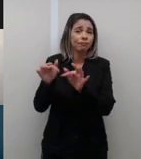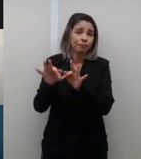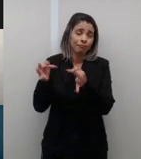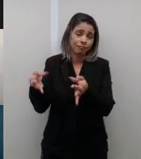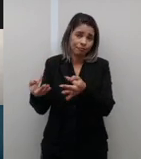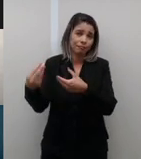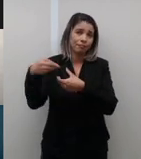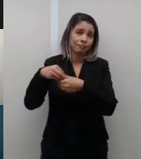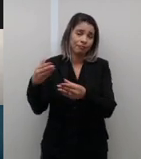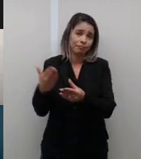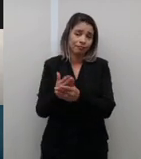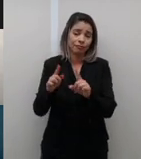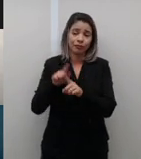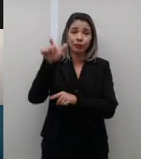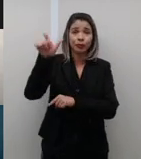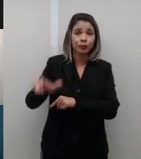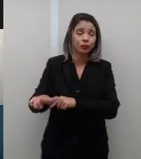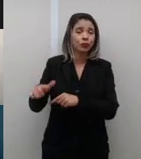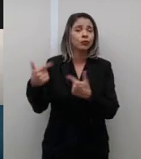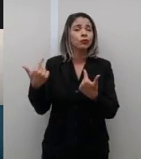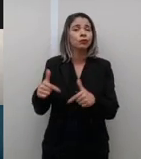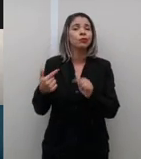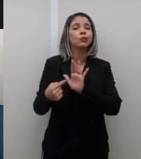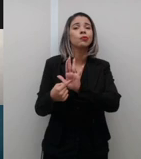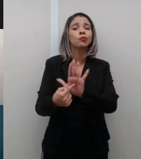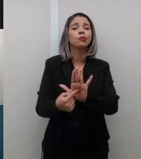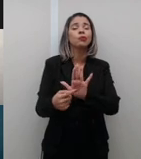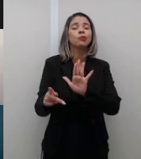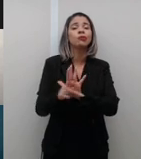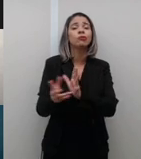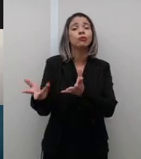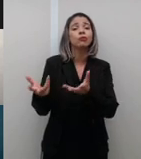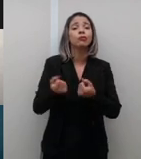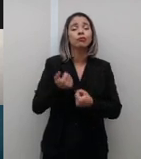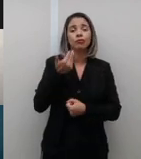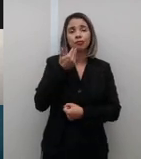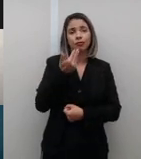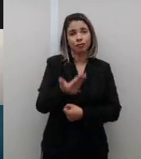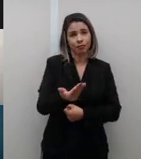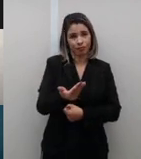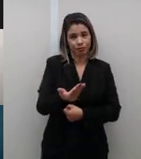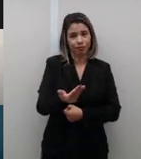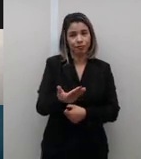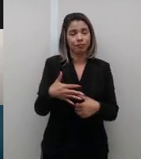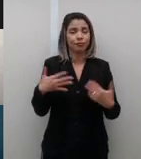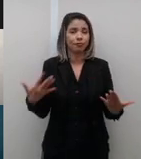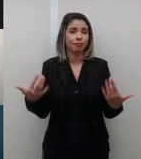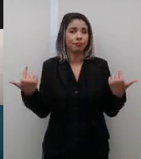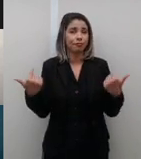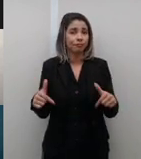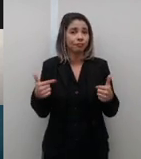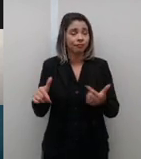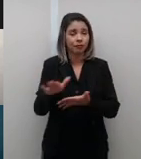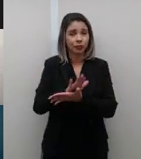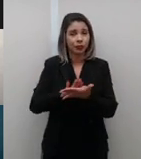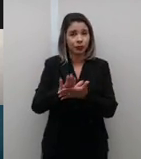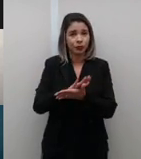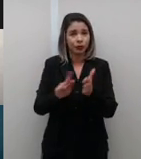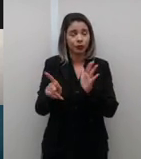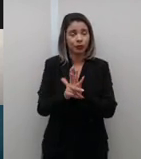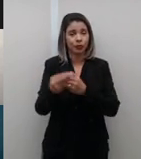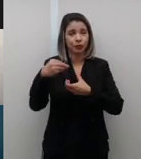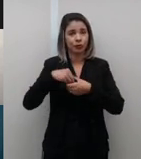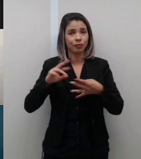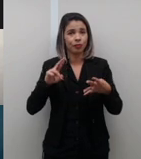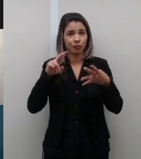não apresentou insurgência quanto ao acolhimento do pedido, não havendo nem mesmo nas razões de recurso ordinário questionamento acerca